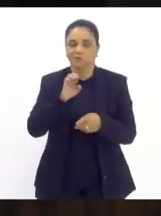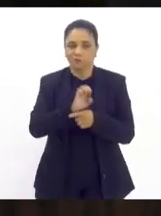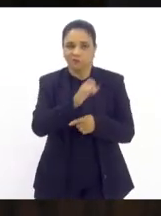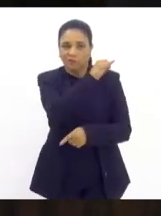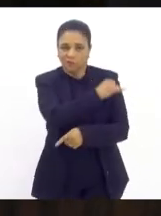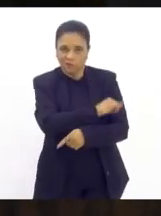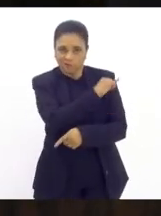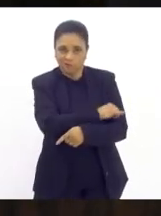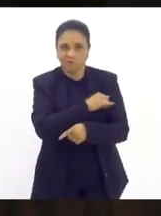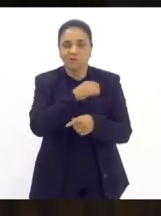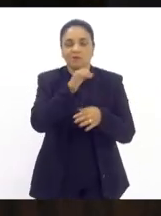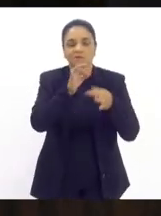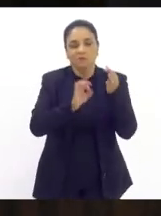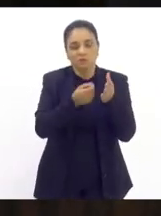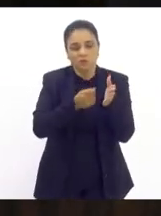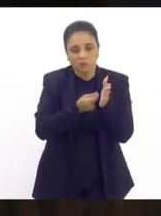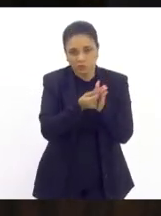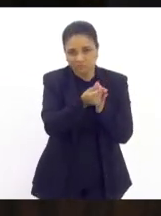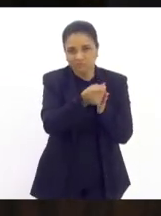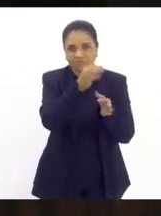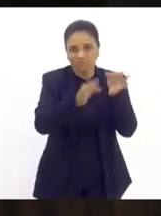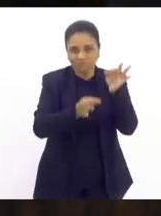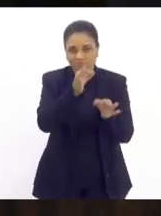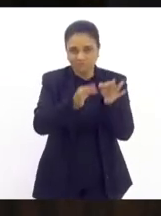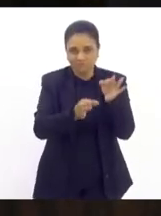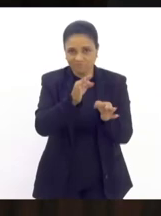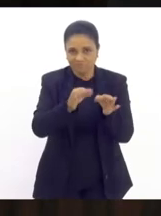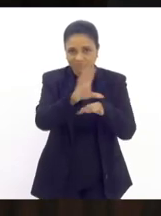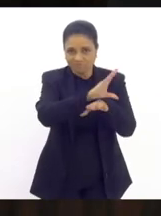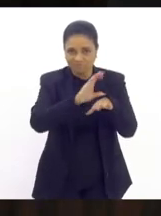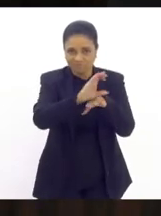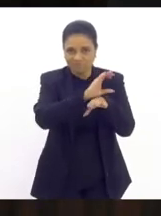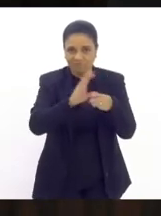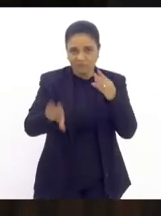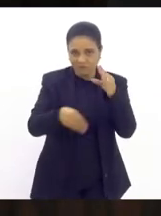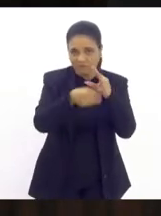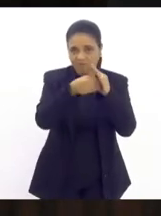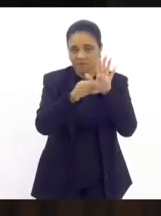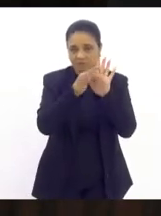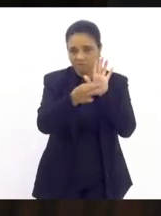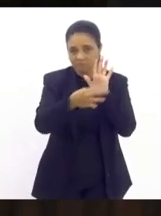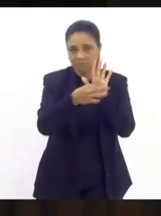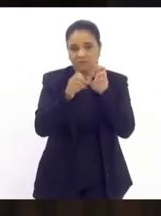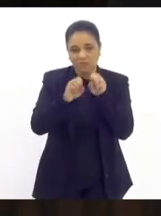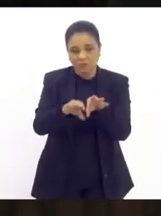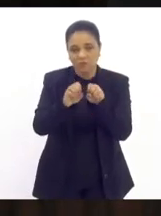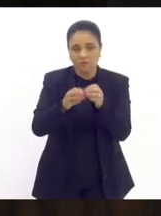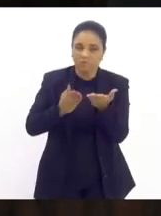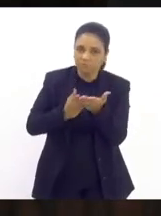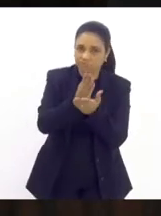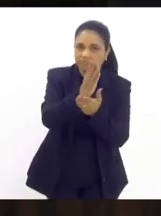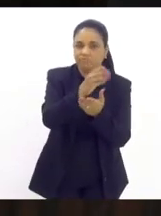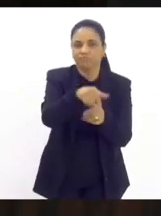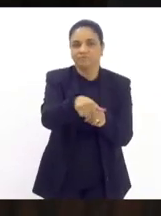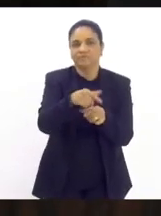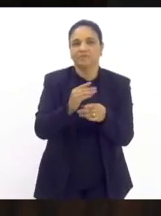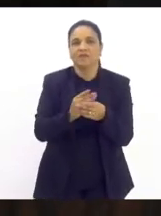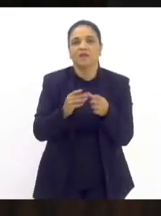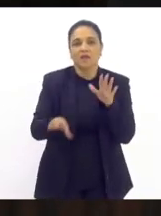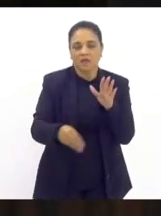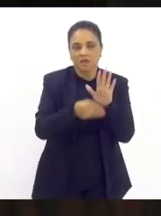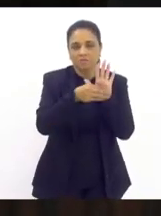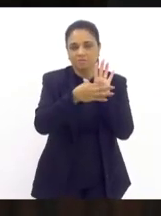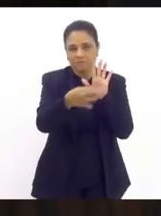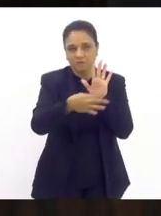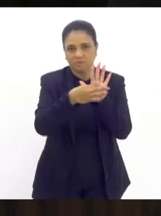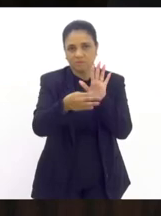constituição e justiça pela constitucionalidade com emenda de educação favorável com as emendas da